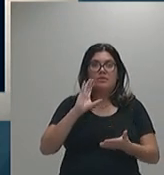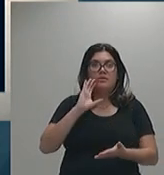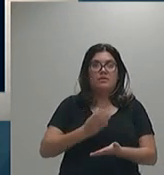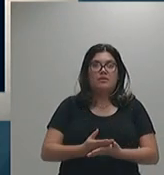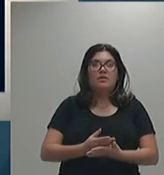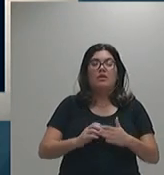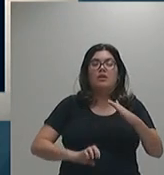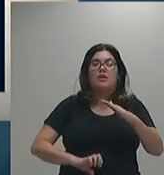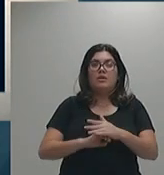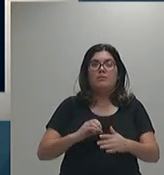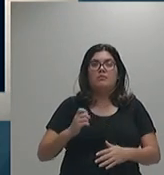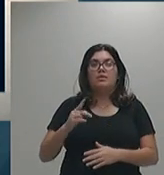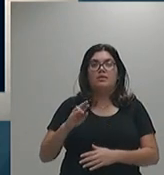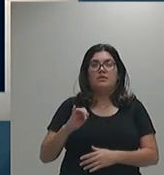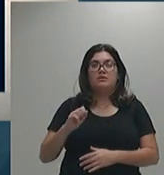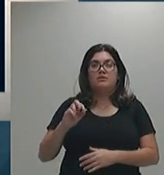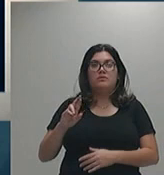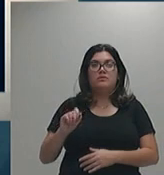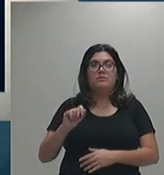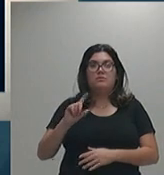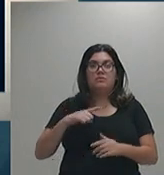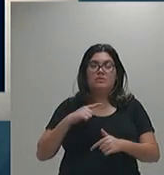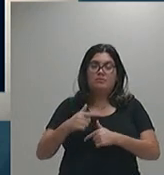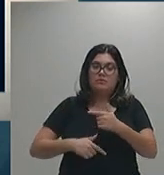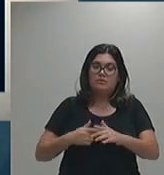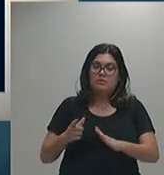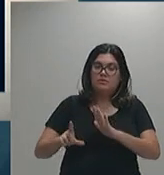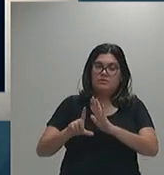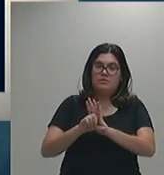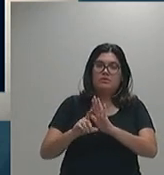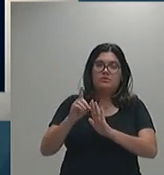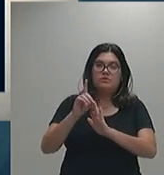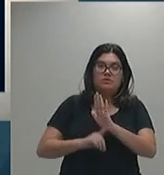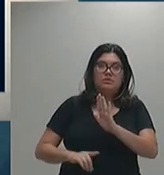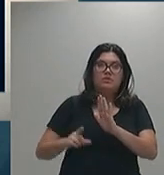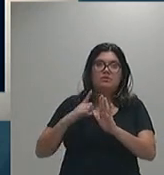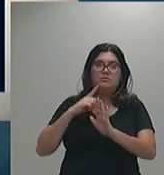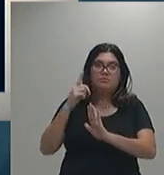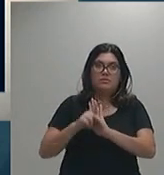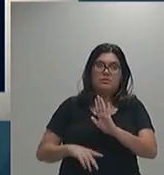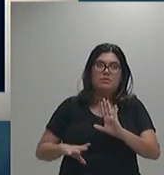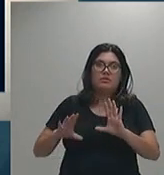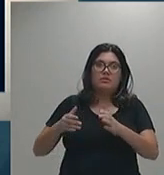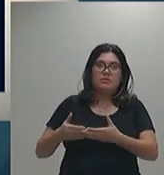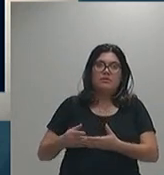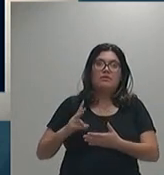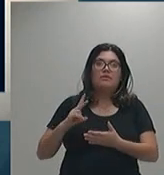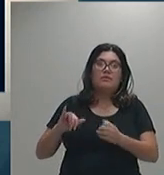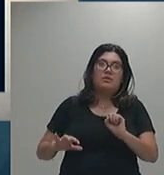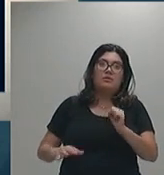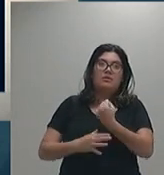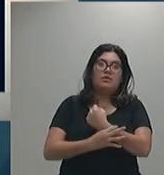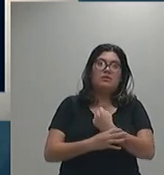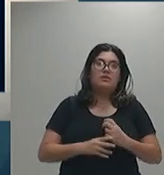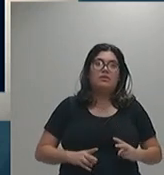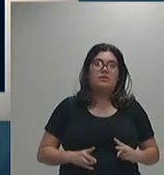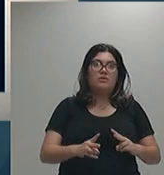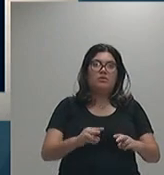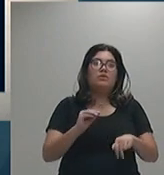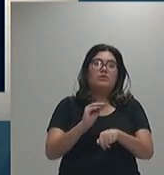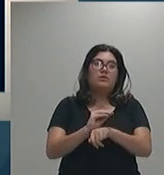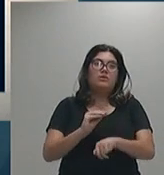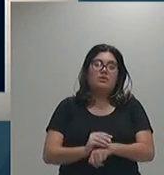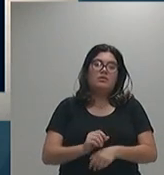após o exercício regular do direito a rescisão unilateral do plano coletivo deverá assegurar a continuidade dos cuidados assistenciais